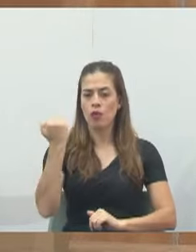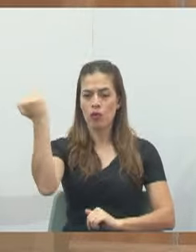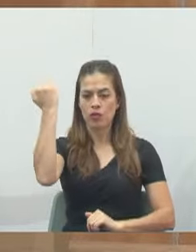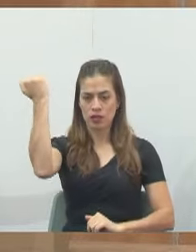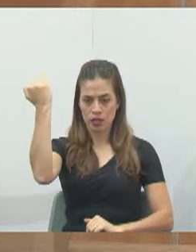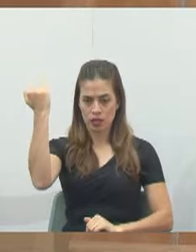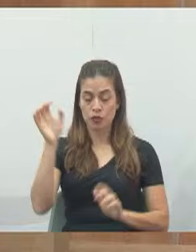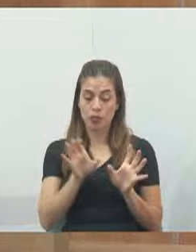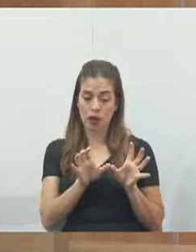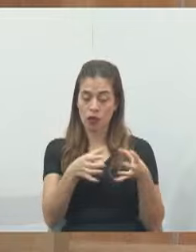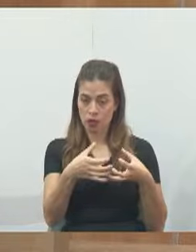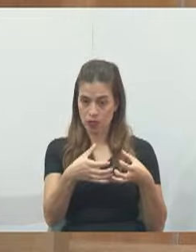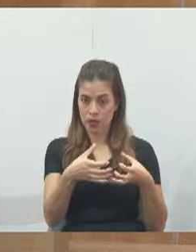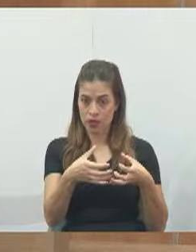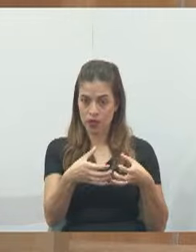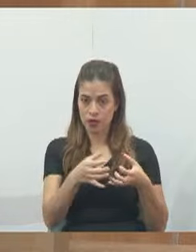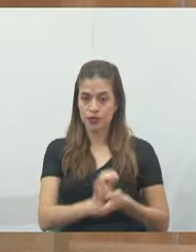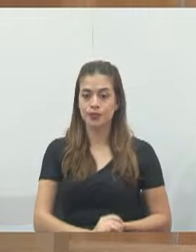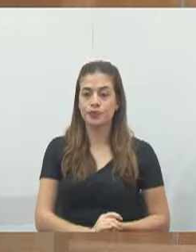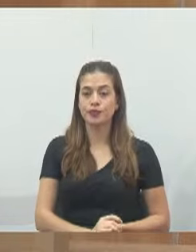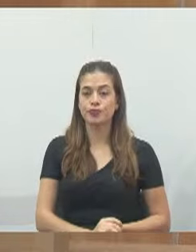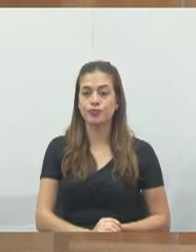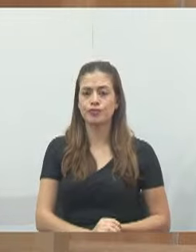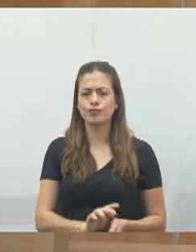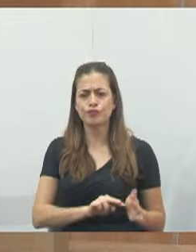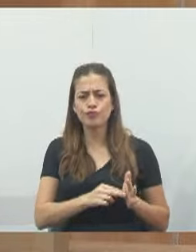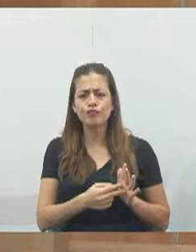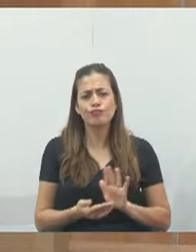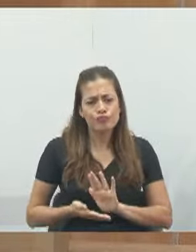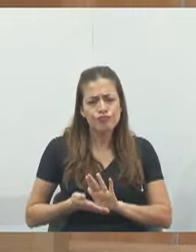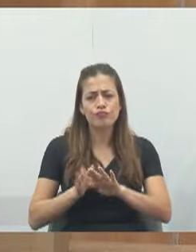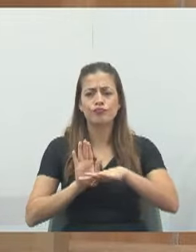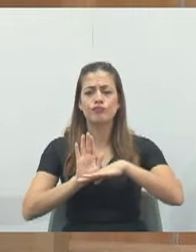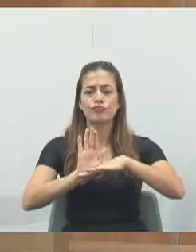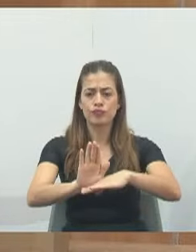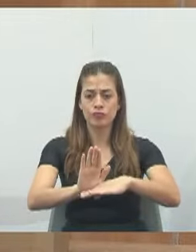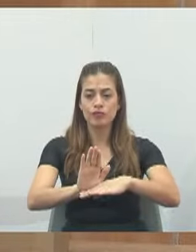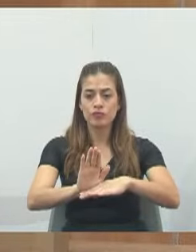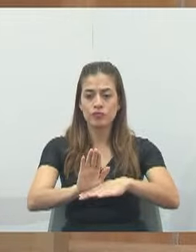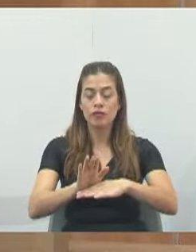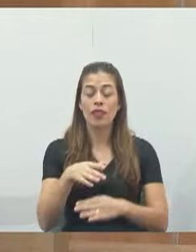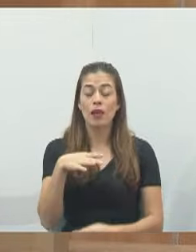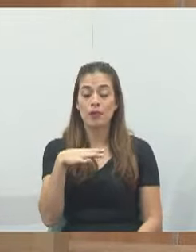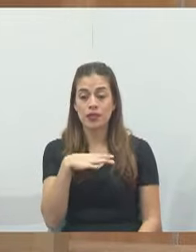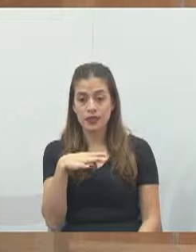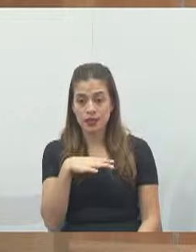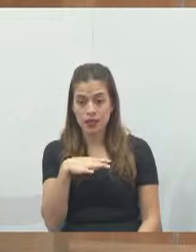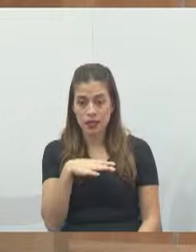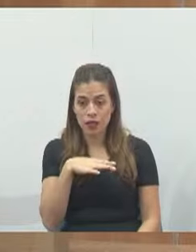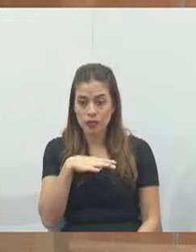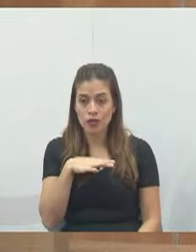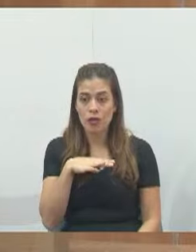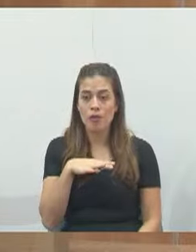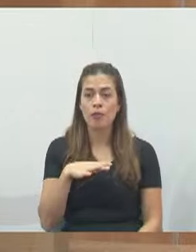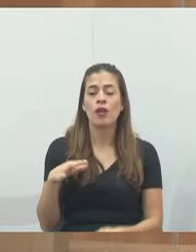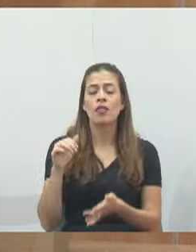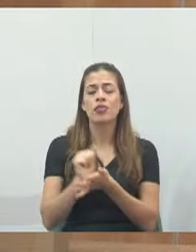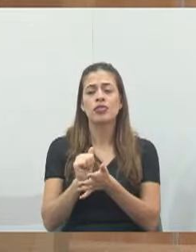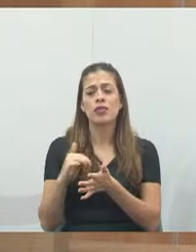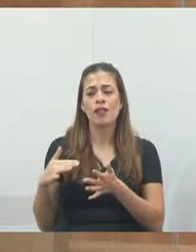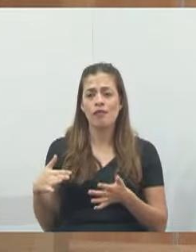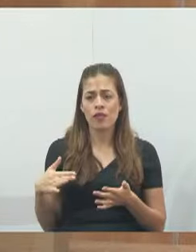para a nossa comunidade, trazendo significativa contribuição para o nosso município pelo exercício de suas